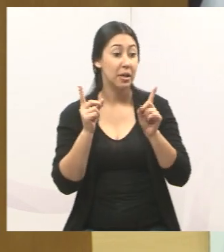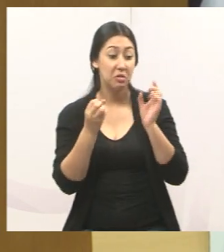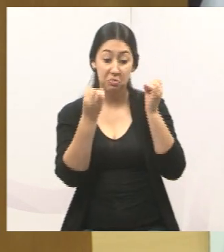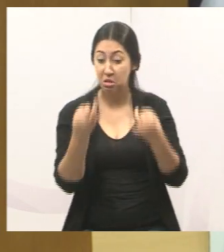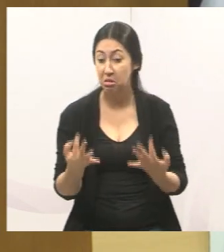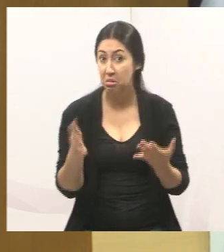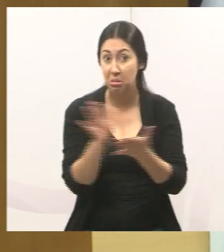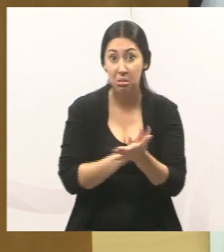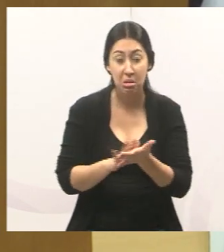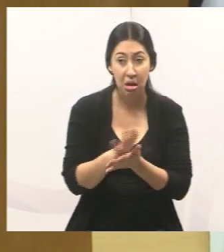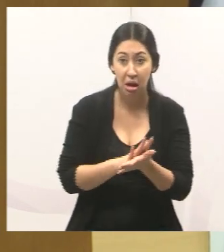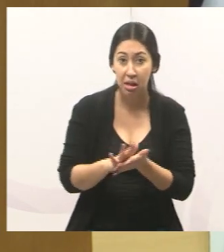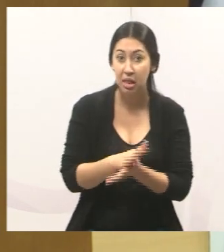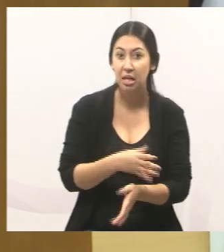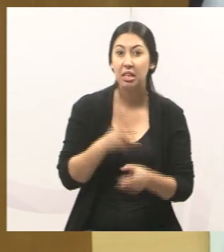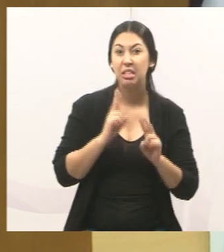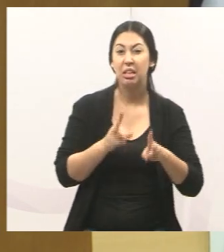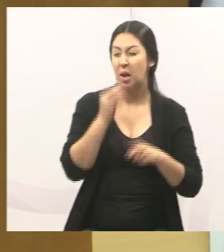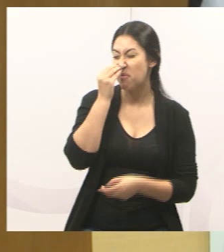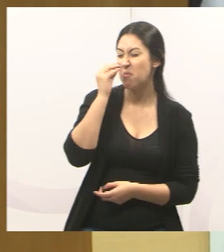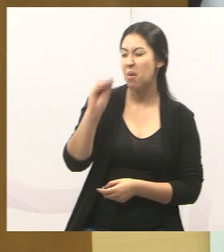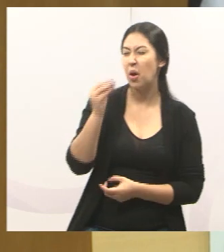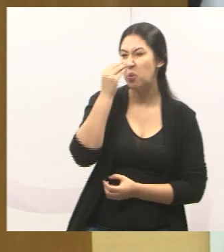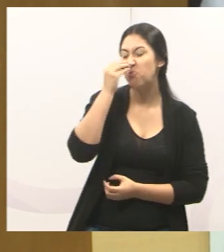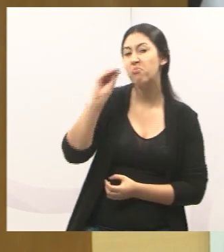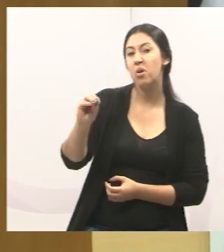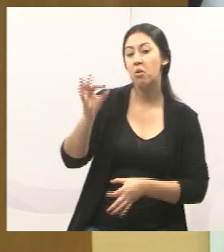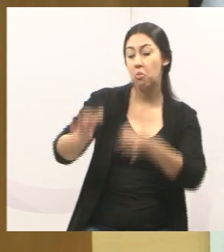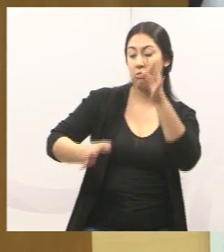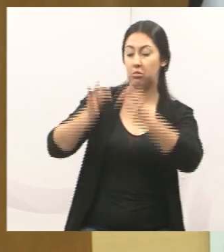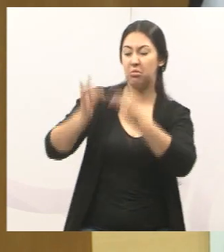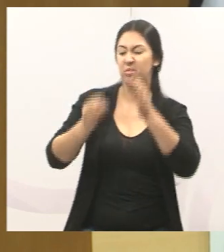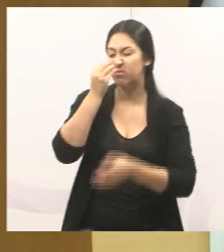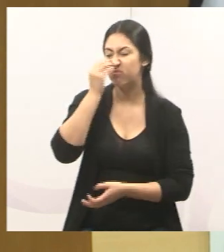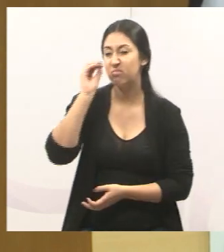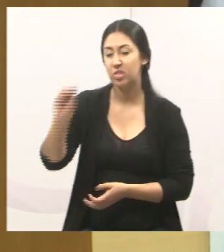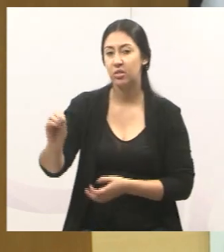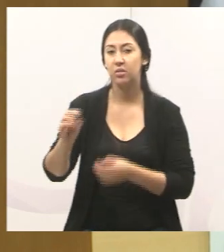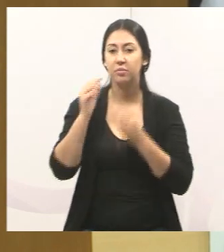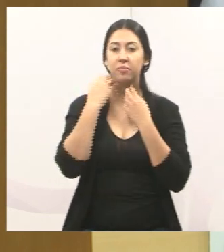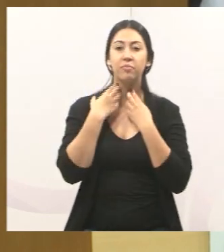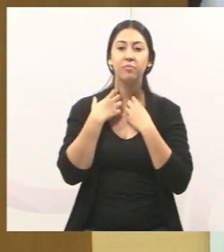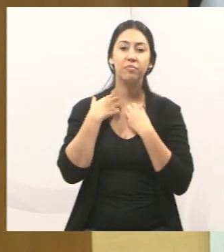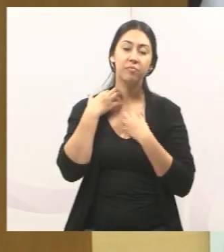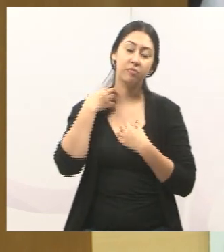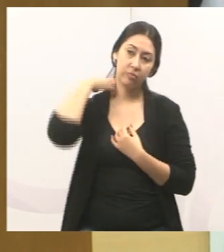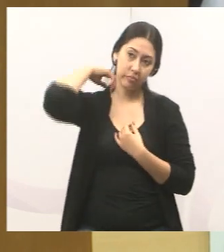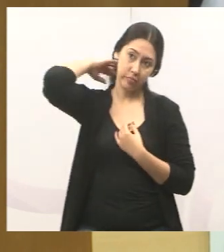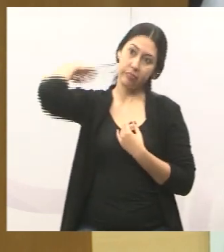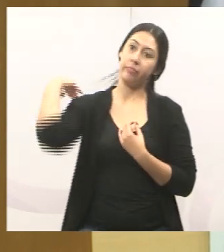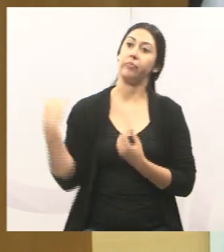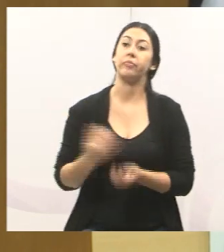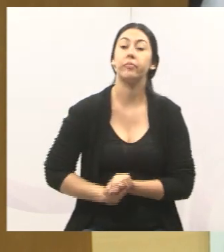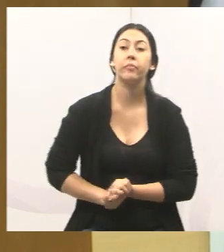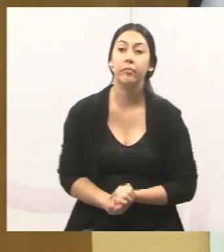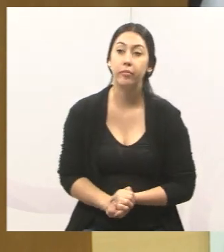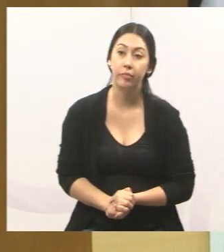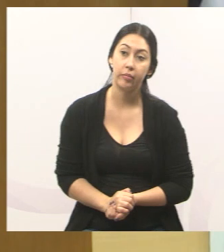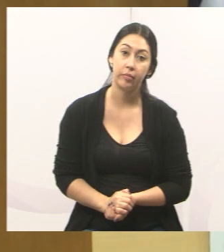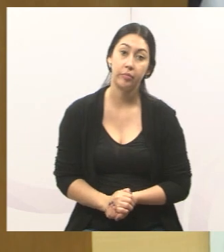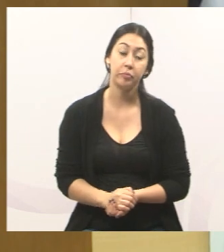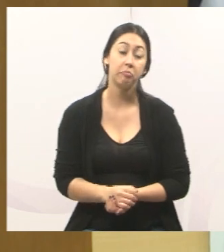financeira, ignorando alertas expedidos pelo Tribunal de Contas do Estado de São Paulo. Último ano do prefeito